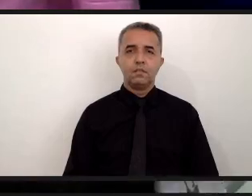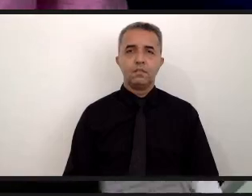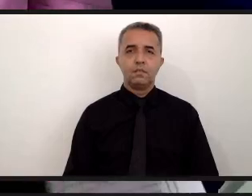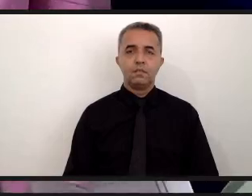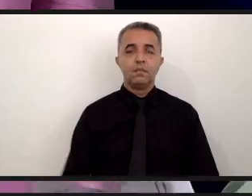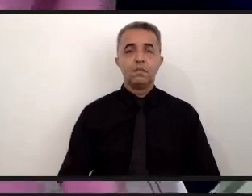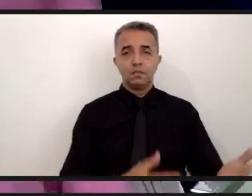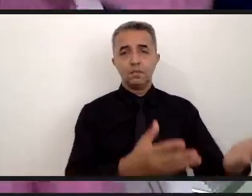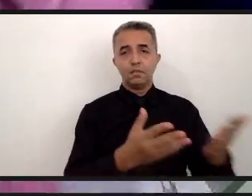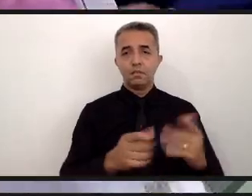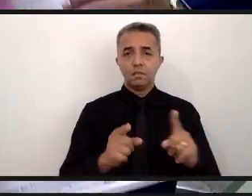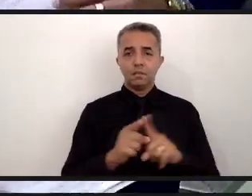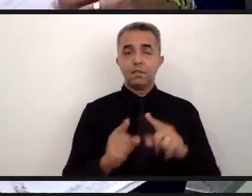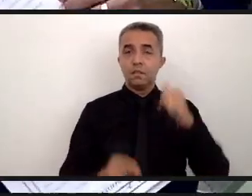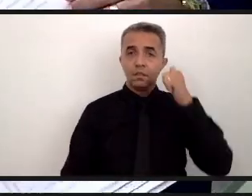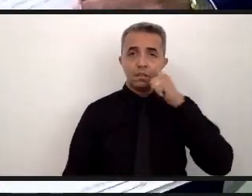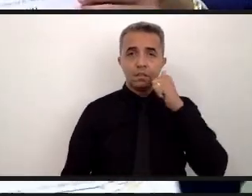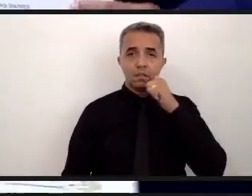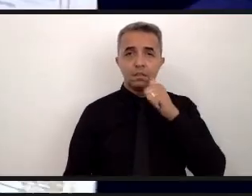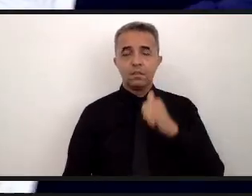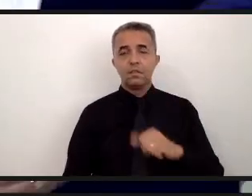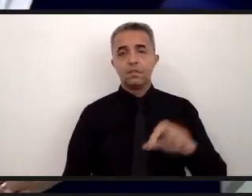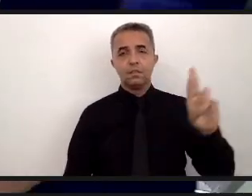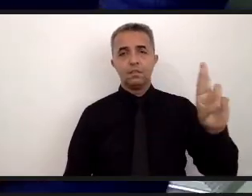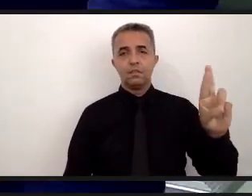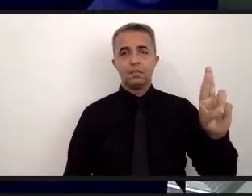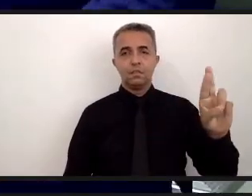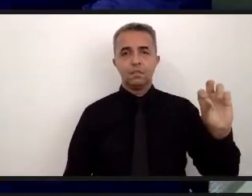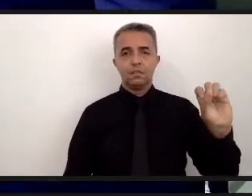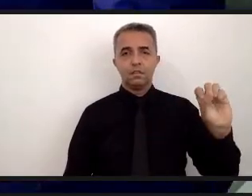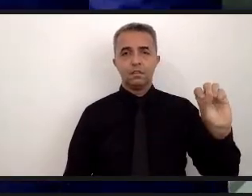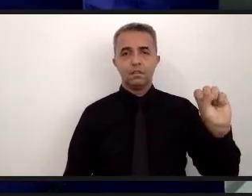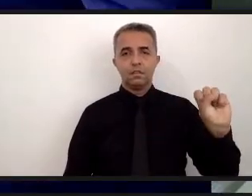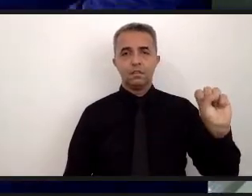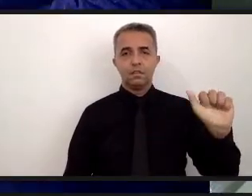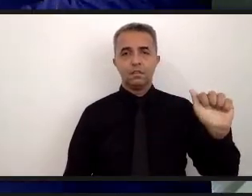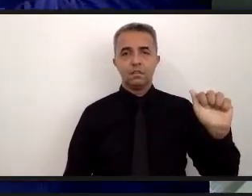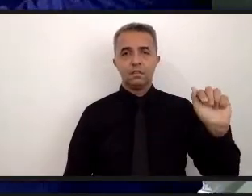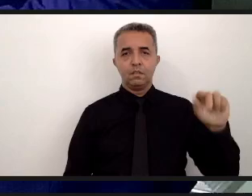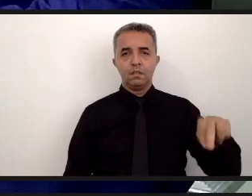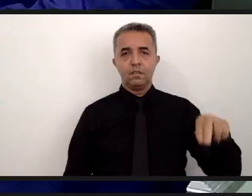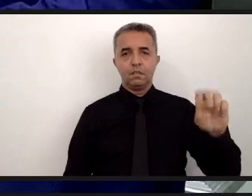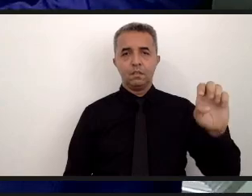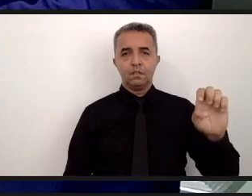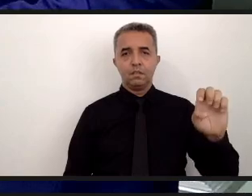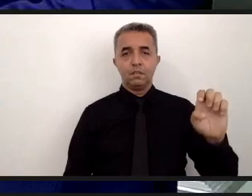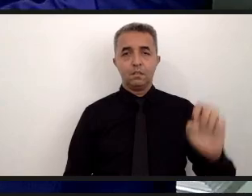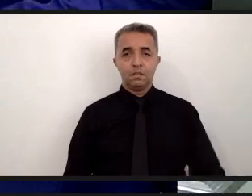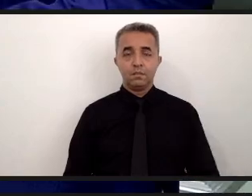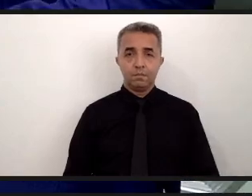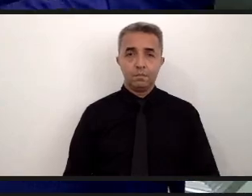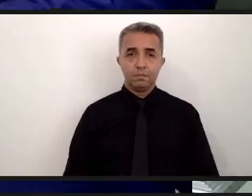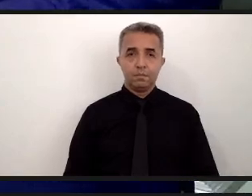Convidamos também nesse momento a senhora Rosane Lucy Costa Figueiredo.